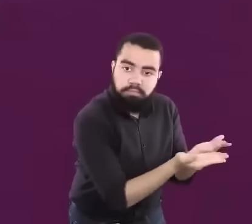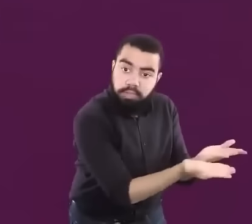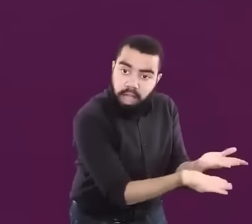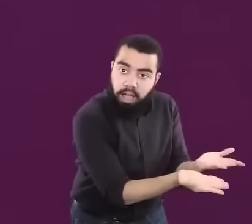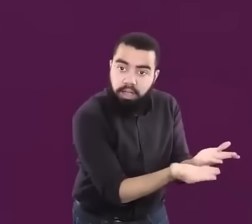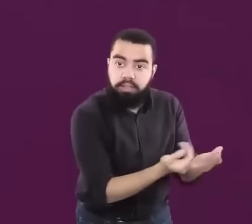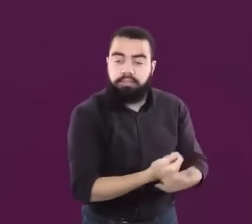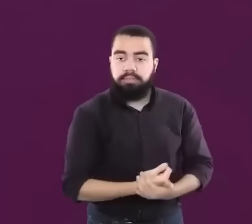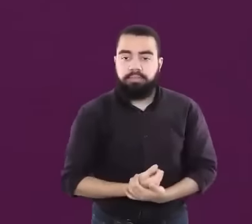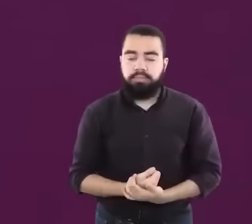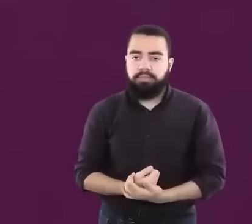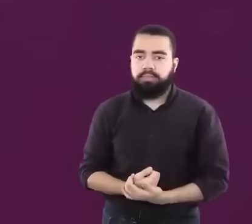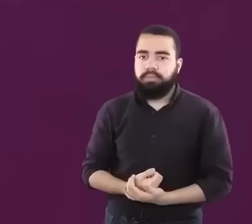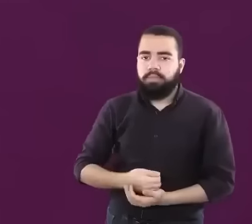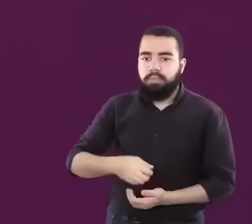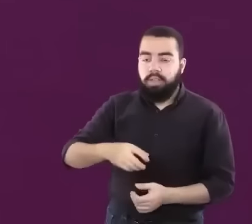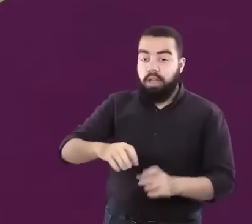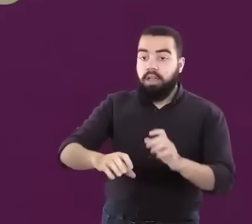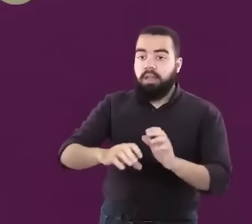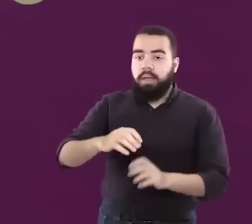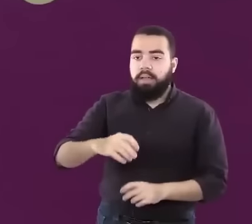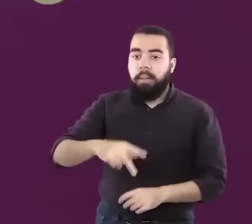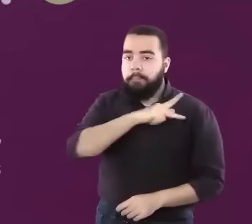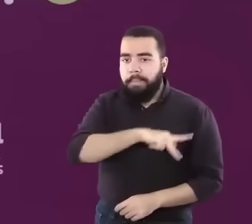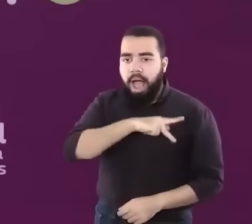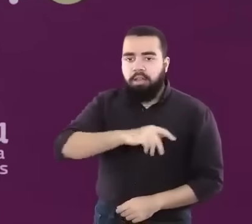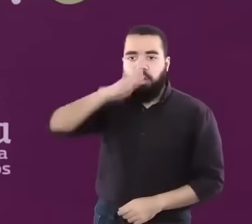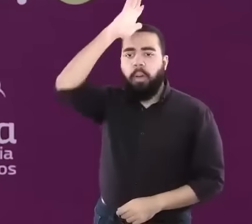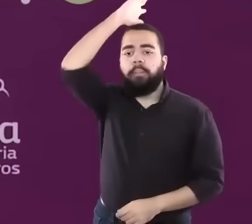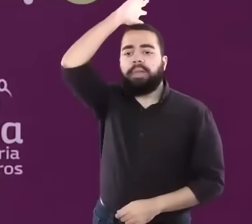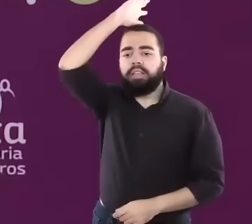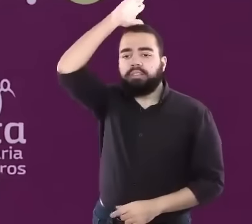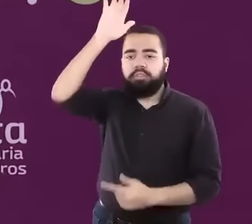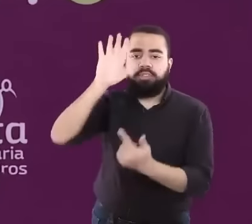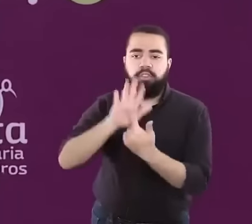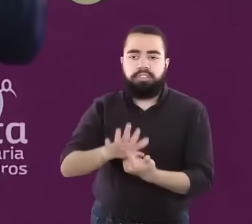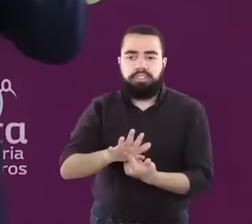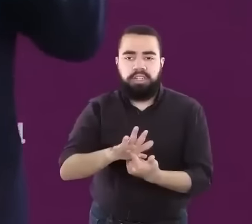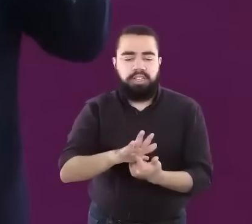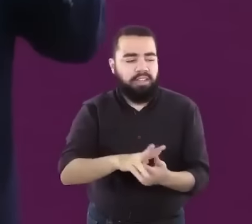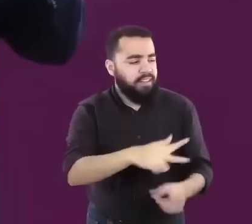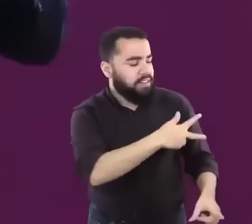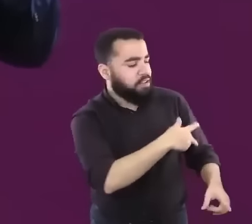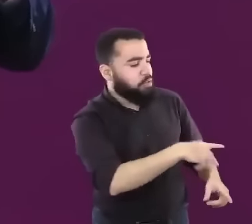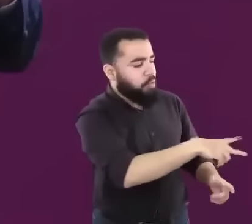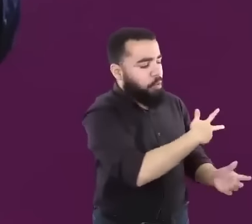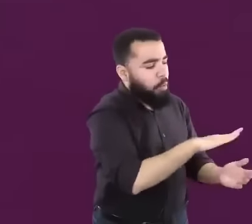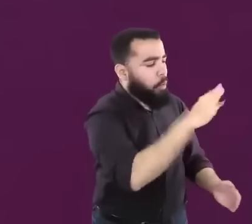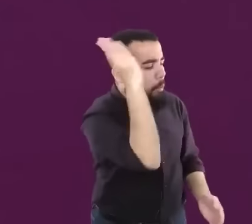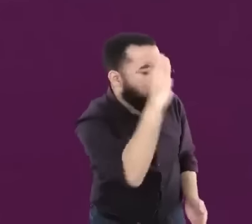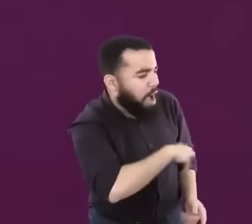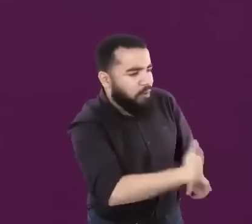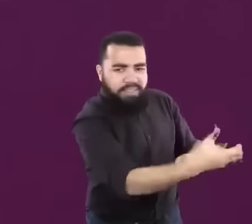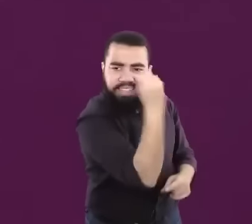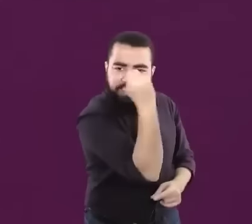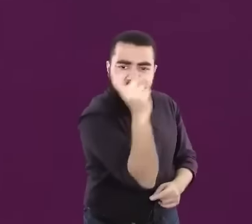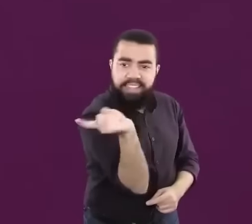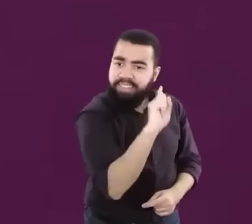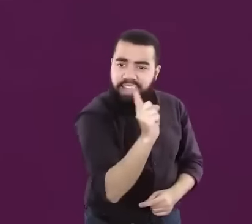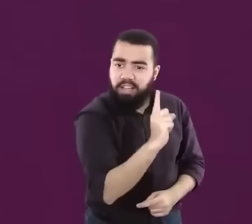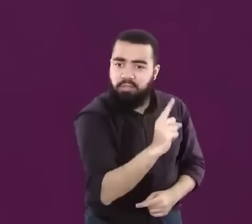Romanos diz não te deixes vencer pelo mal mas vence o mal com o bem